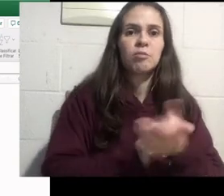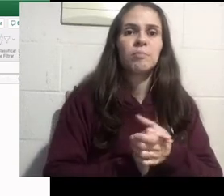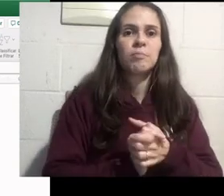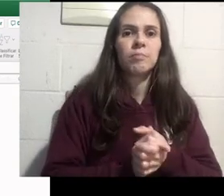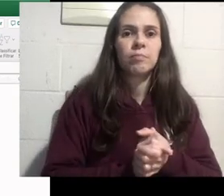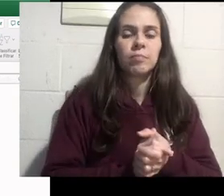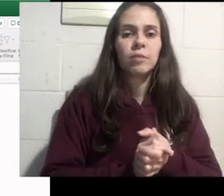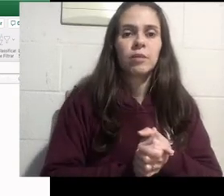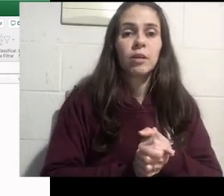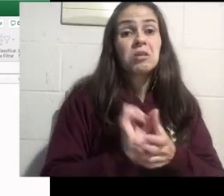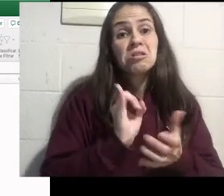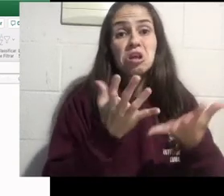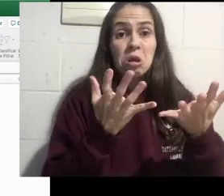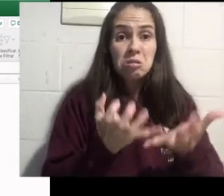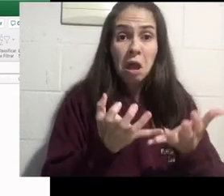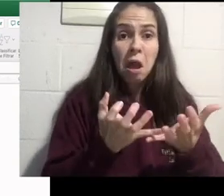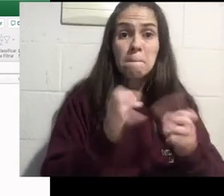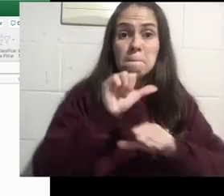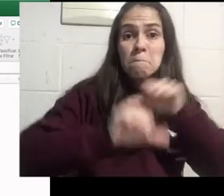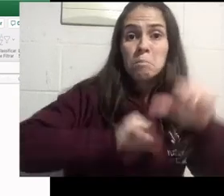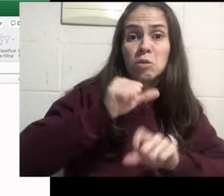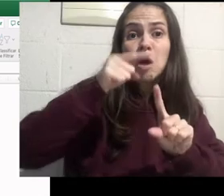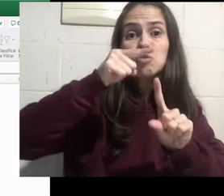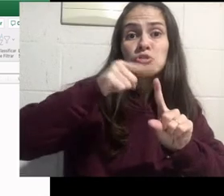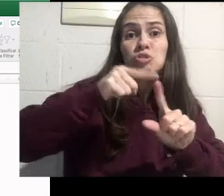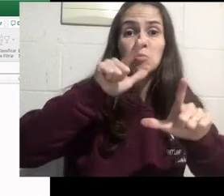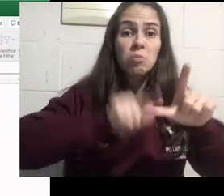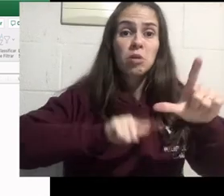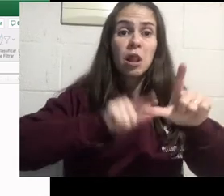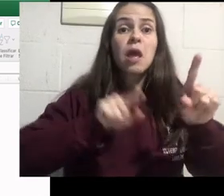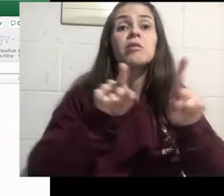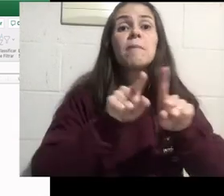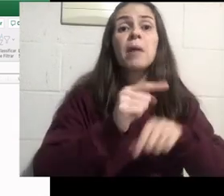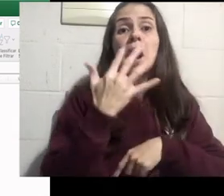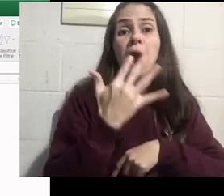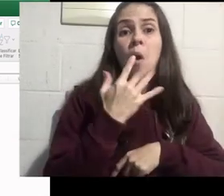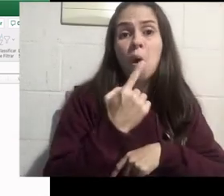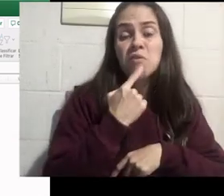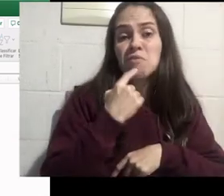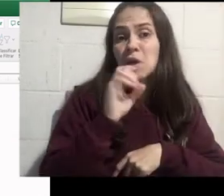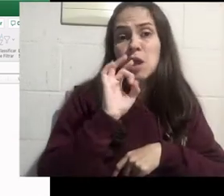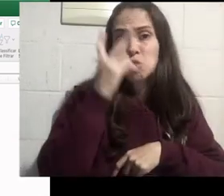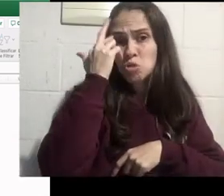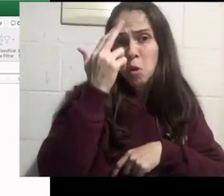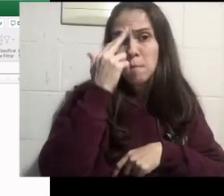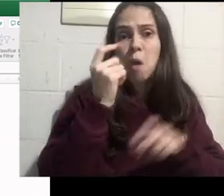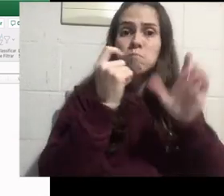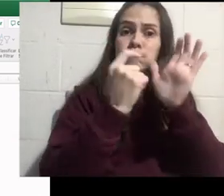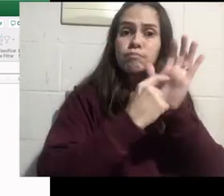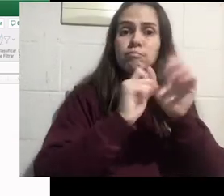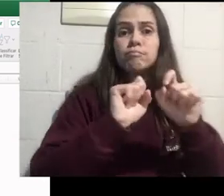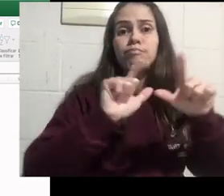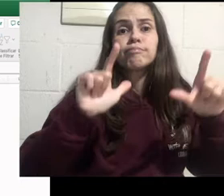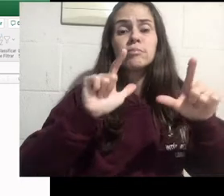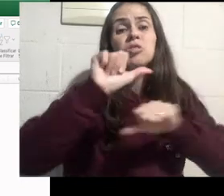estão trabalhando. Se quiserem trocar a fonte, aí a cor da fonte, não deixar mais em vermelho, o processo é normal, né? Vem aqui